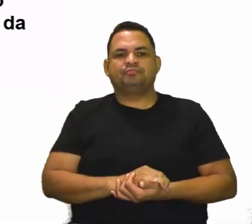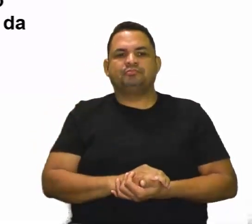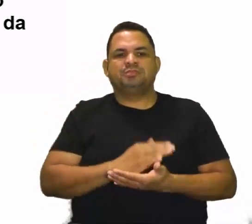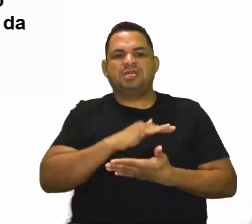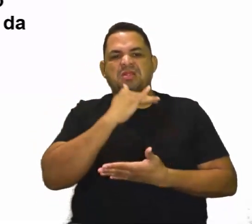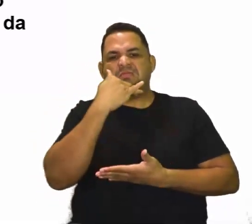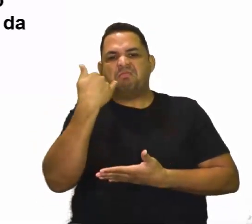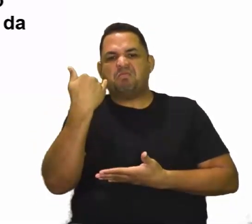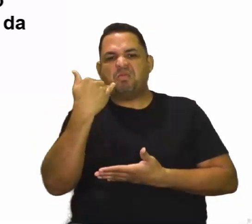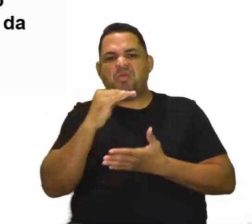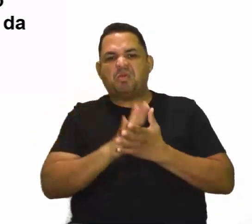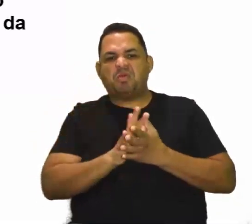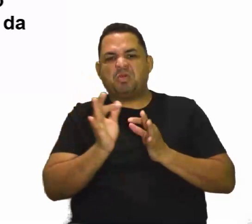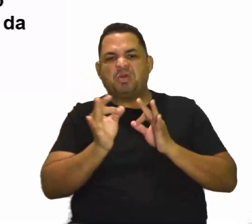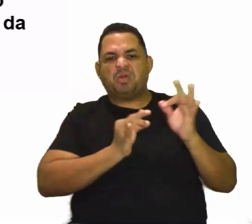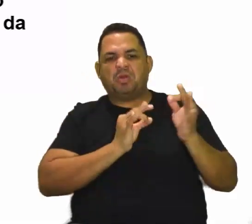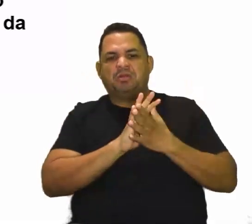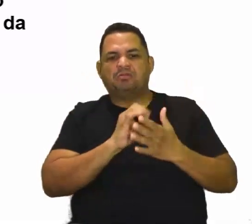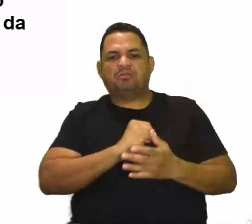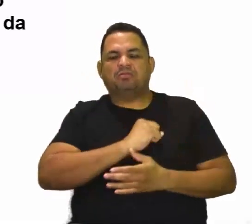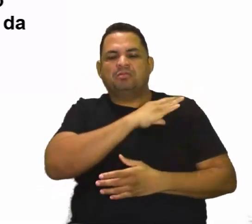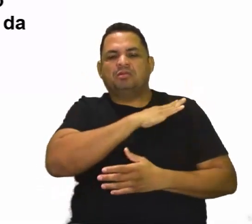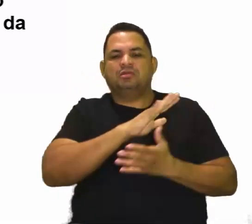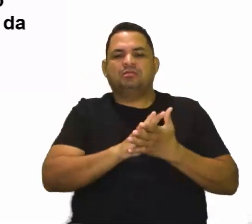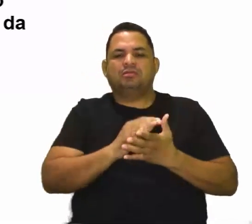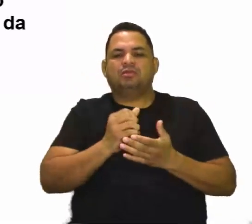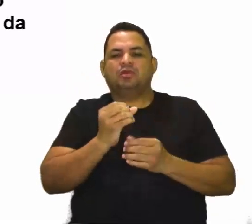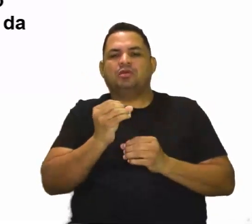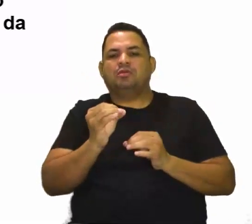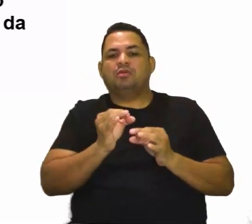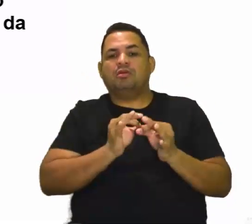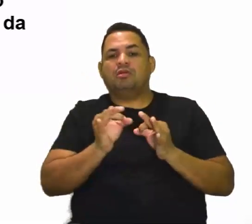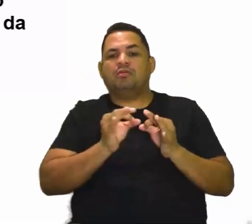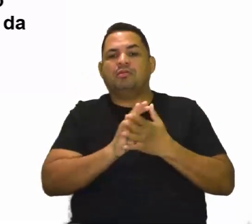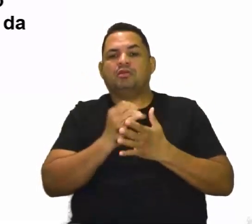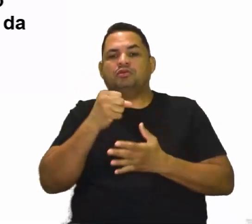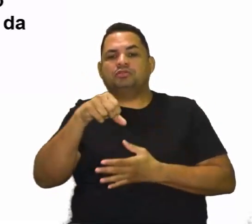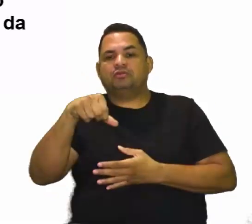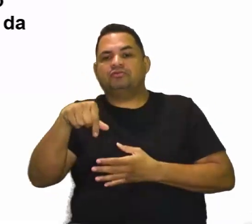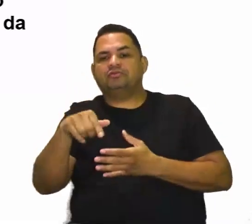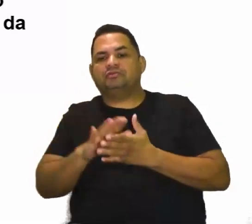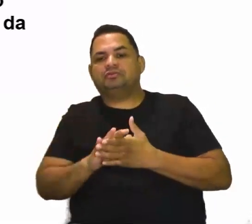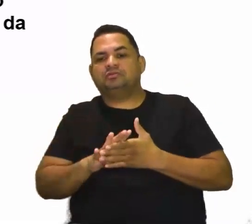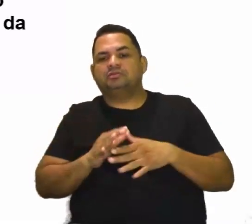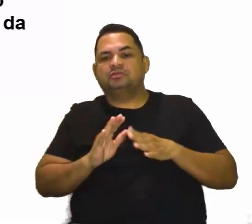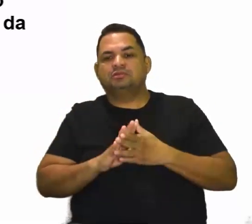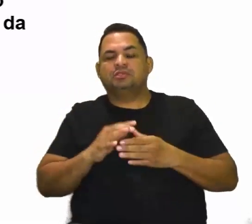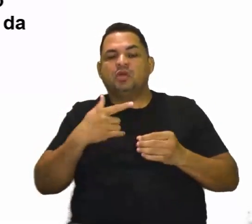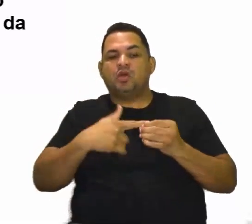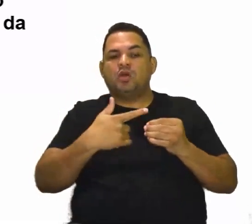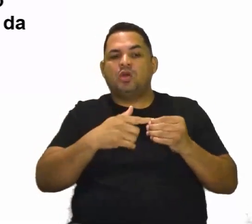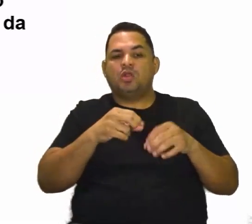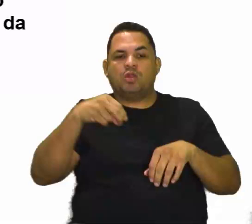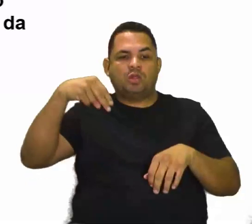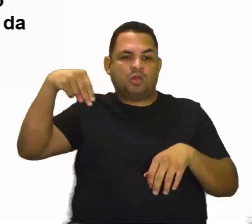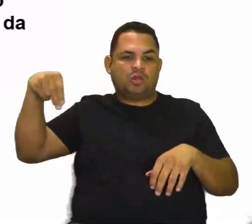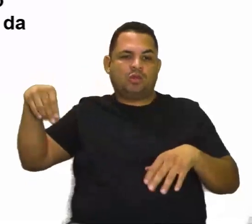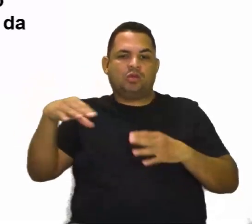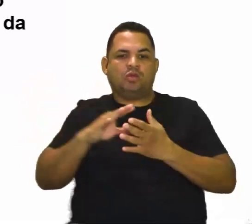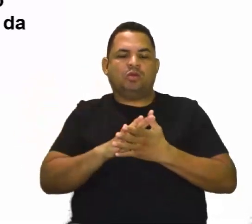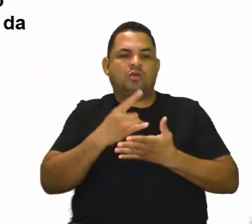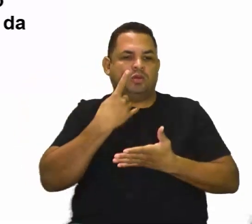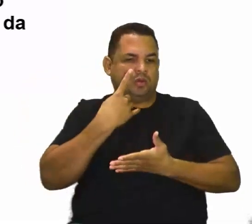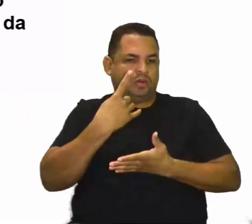chacina empreendida pelo Exército em 1897, no interior do Nordeste, e com o qual o